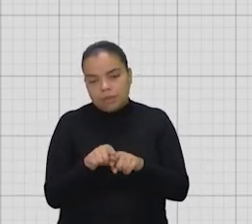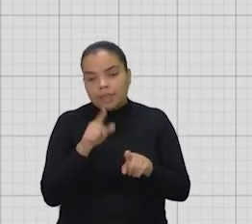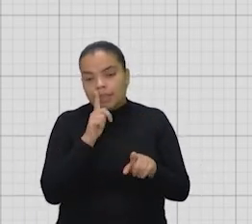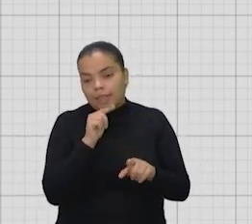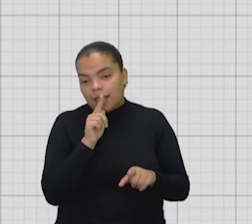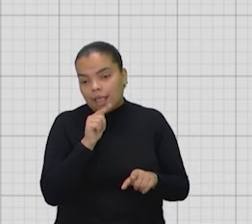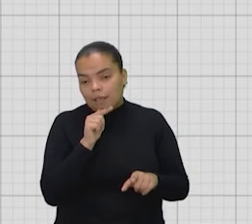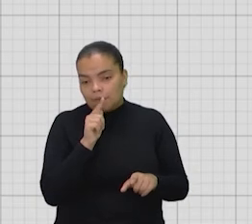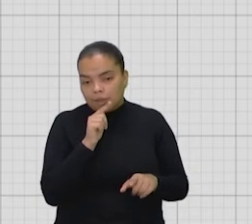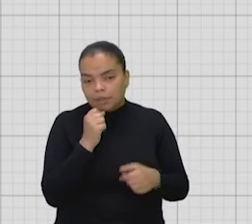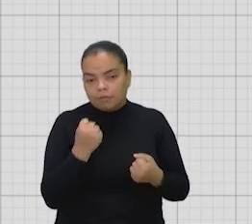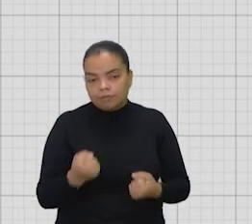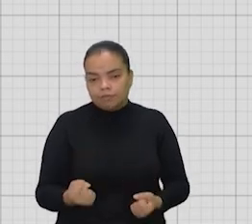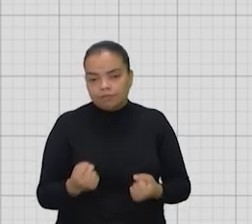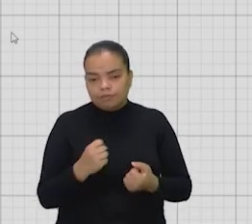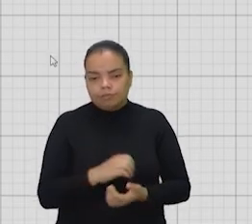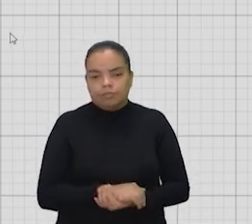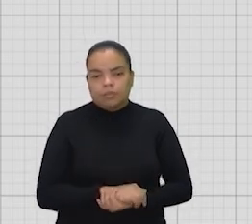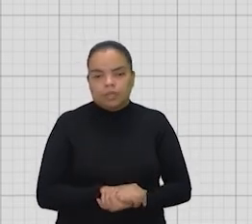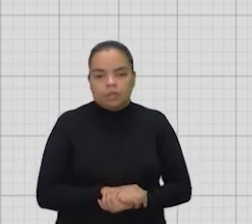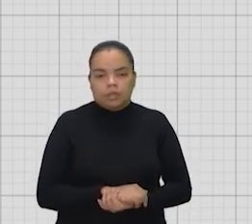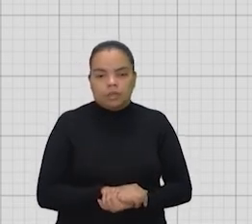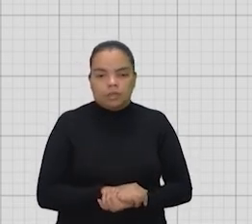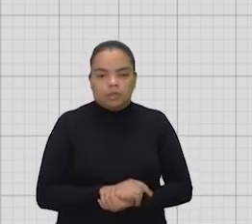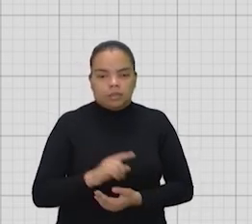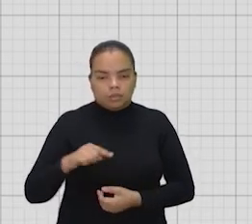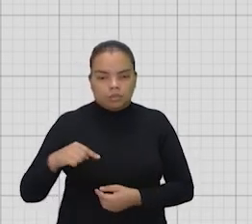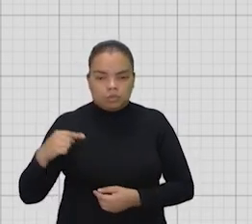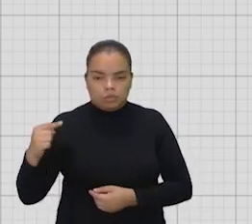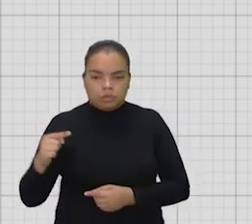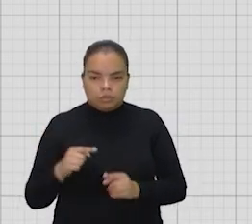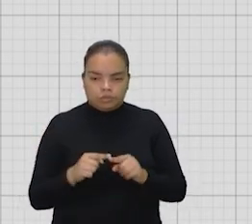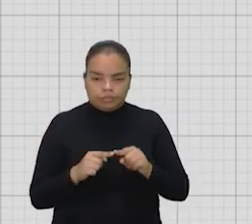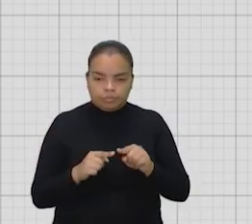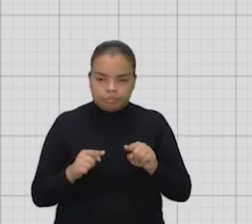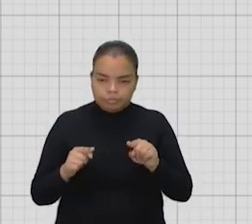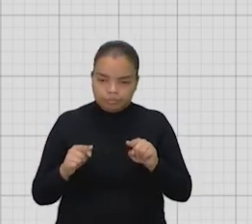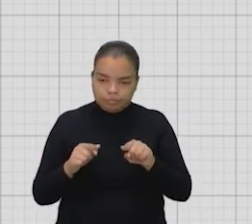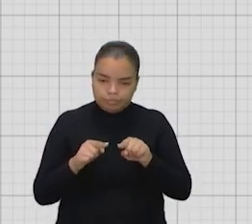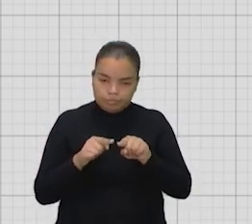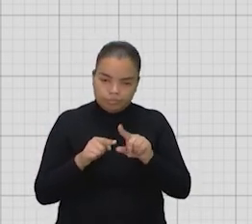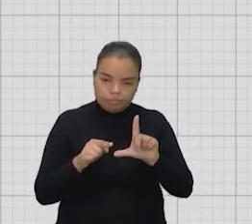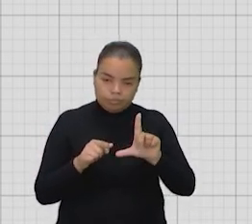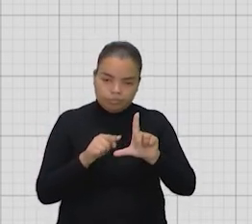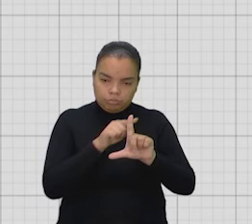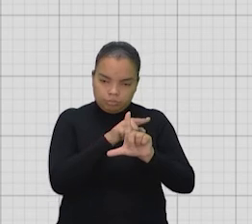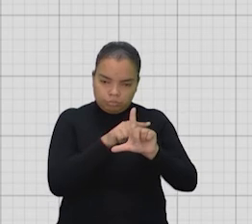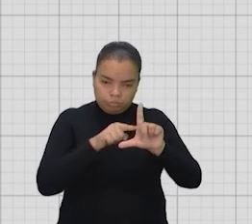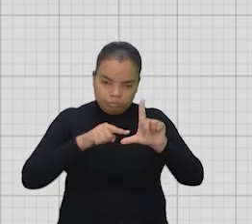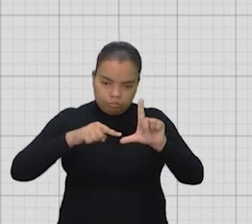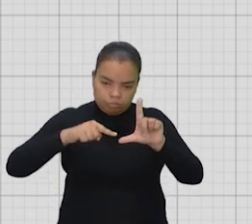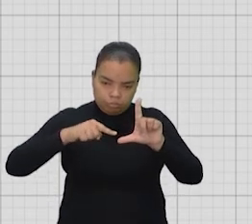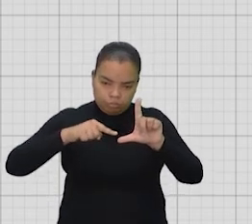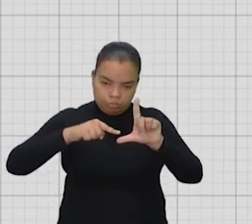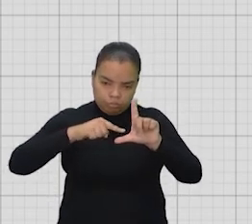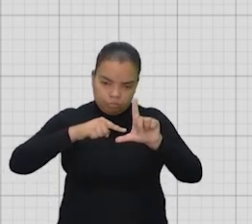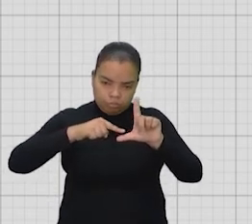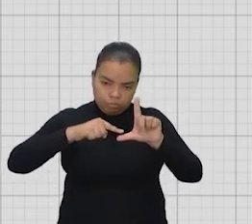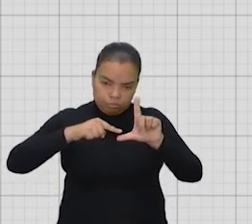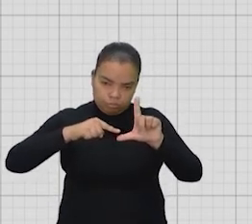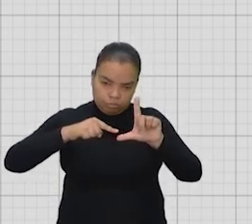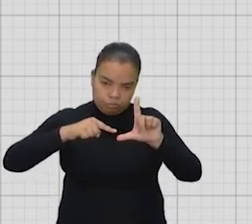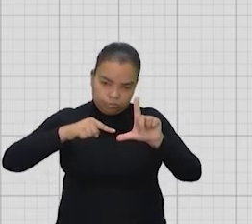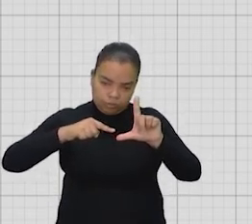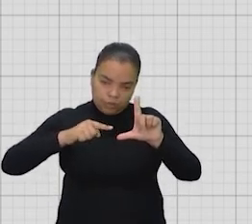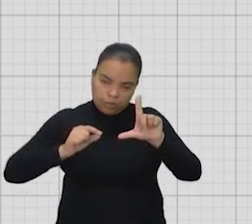Então é muito maior aqui para baixo. Enquanto que do outro lado aqui, ó, à medida que a gente vai aumentando a